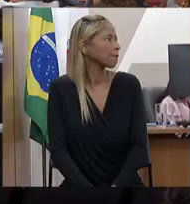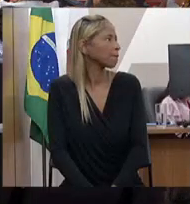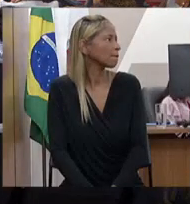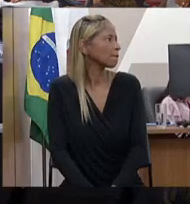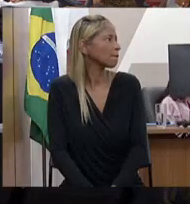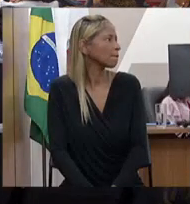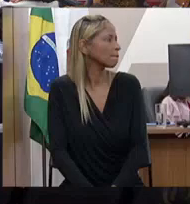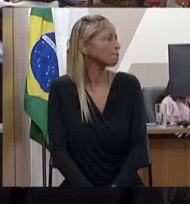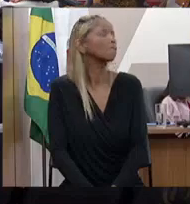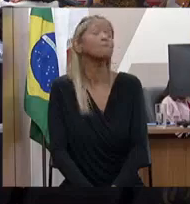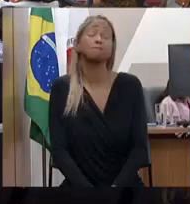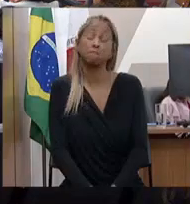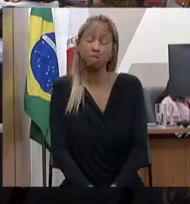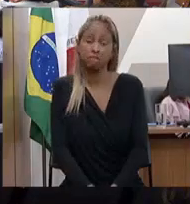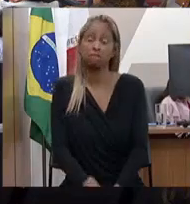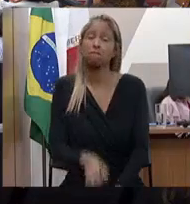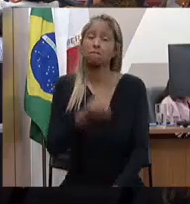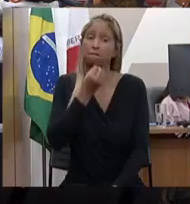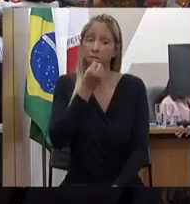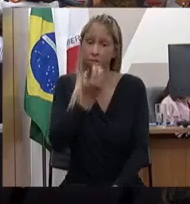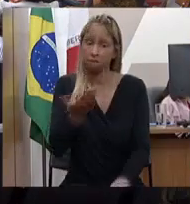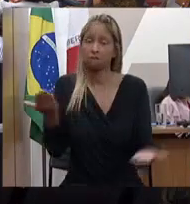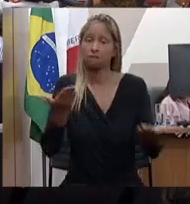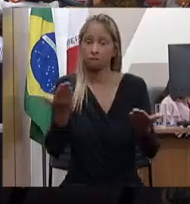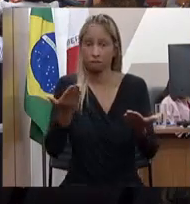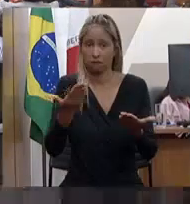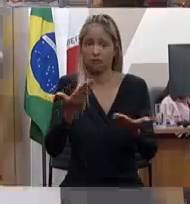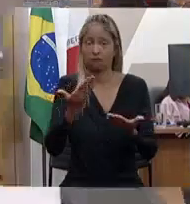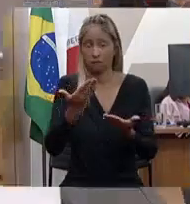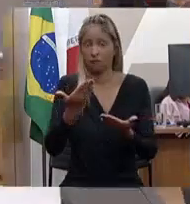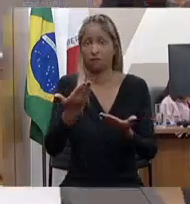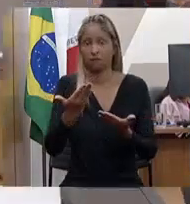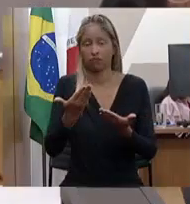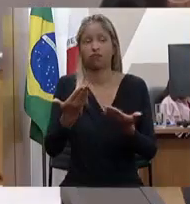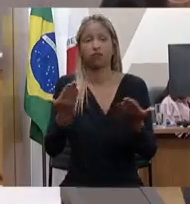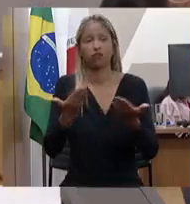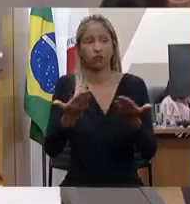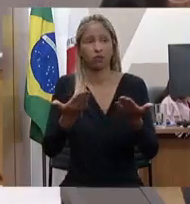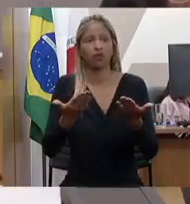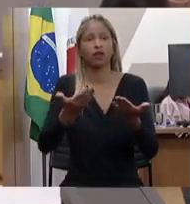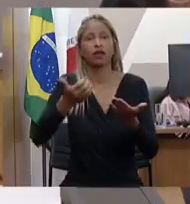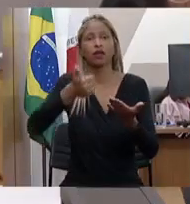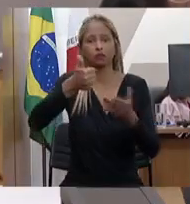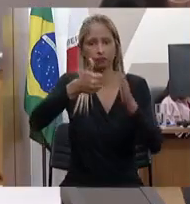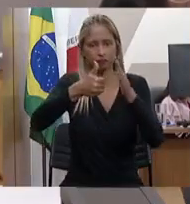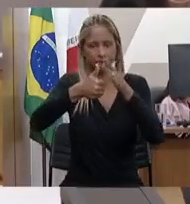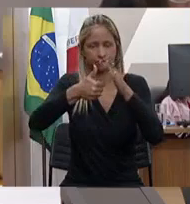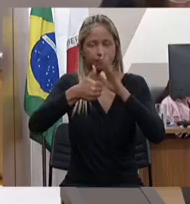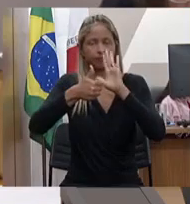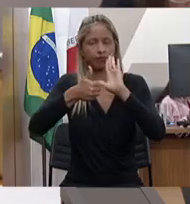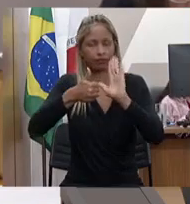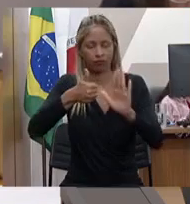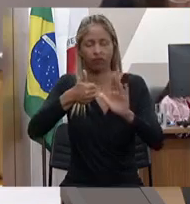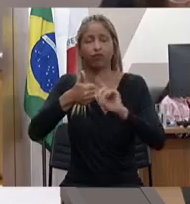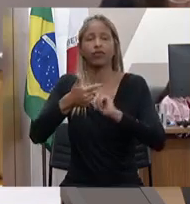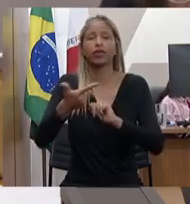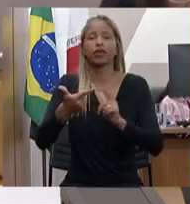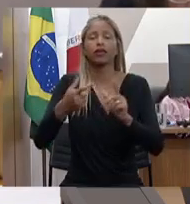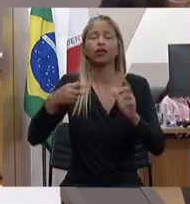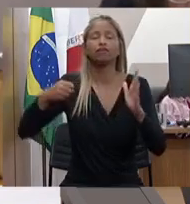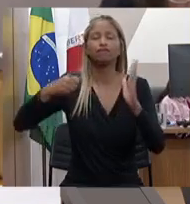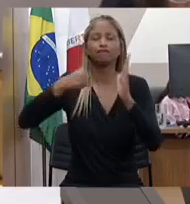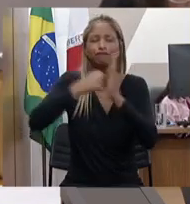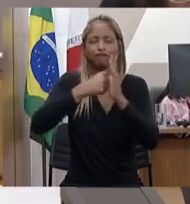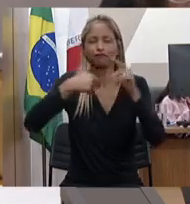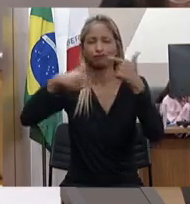muito bem senhoras e senhores nesse momento daremos início a fase de Exposições da primeira mesa de trabalho sobre Acidentes